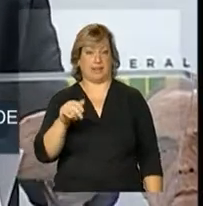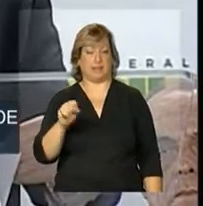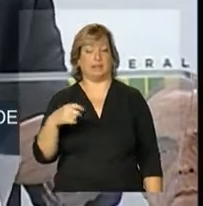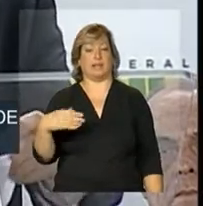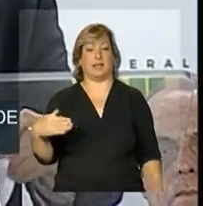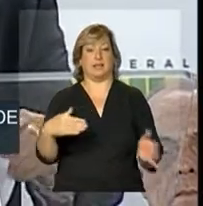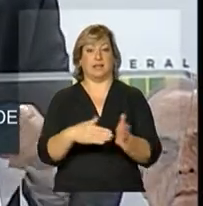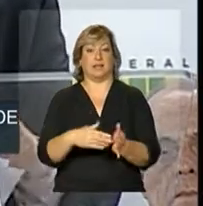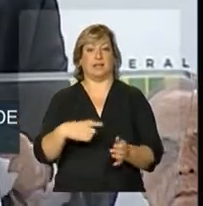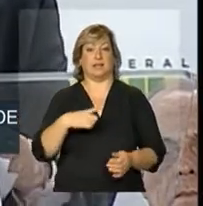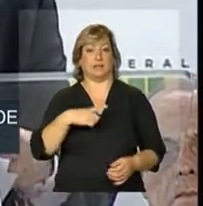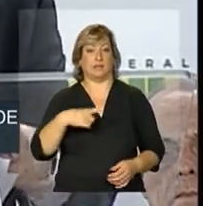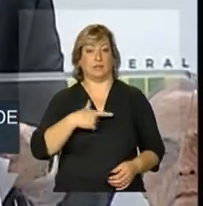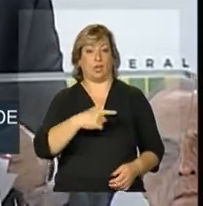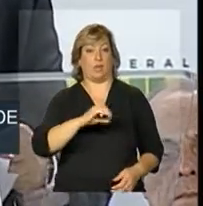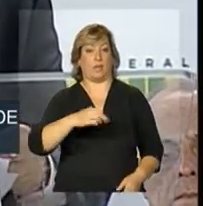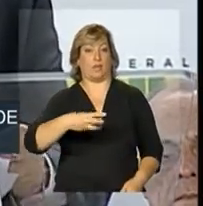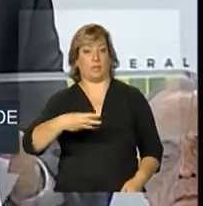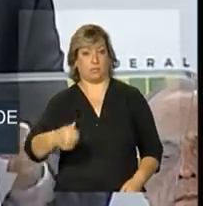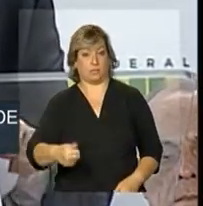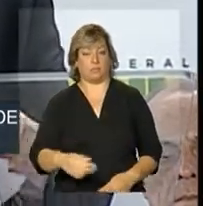2031.